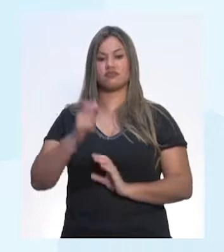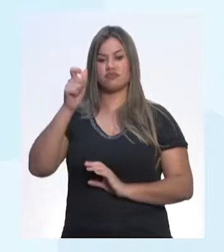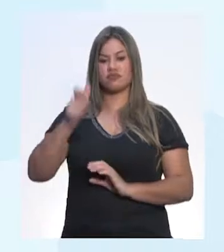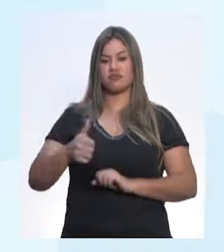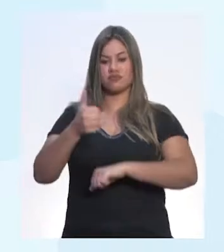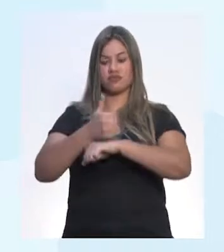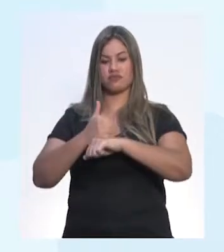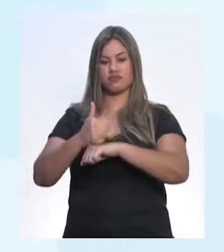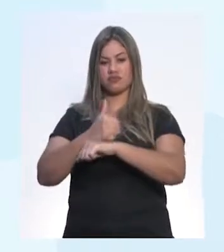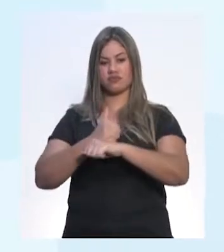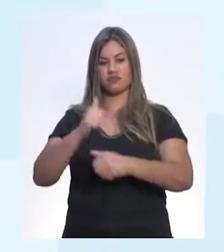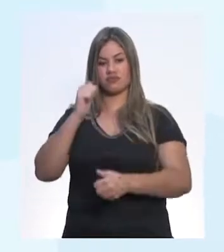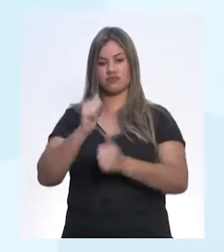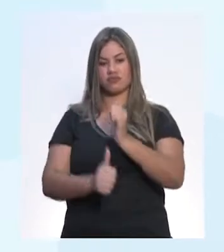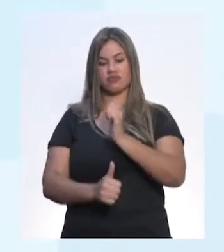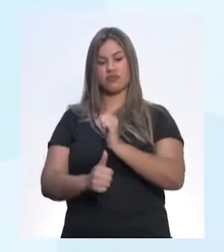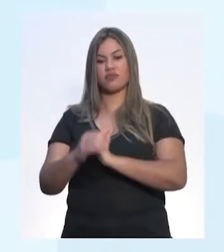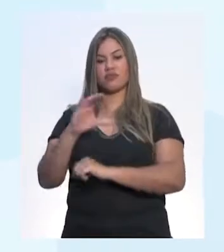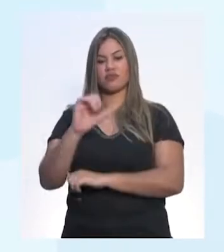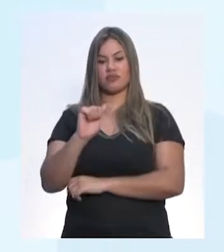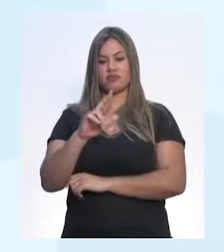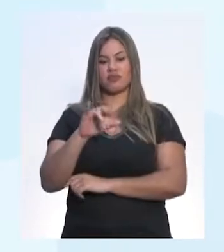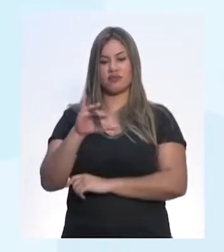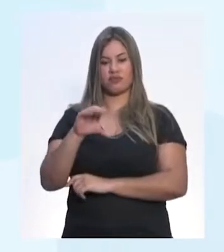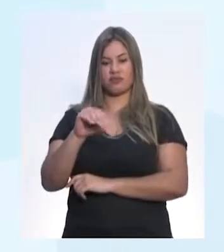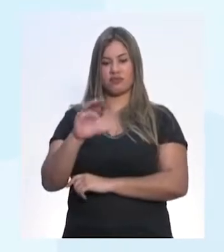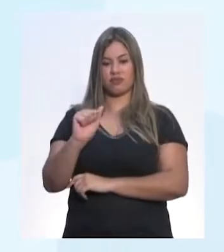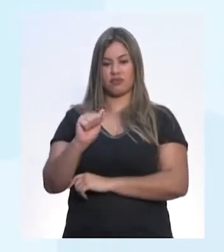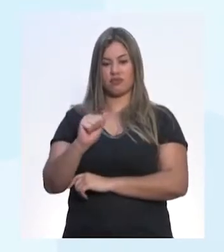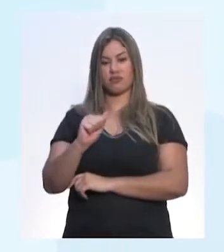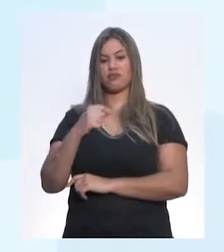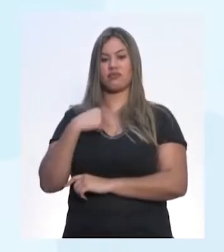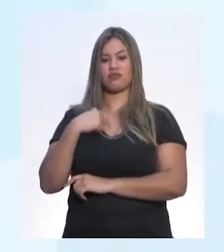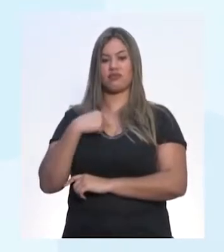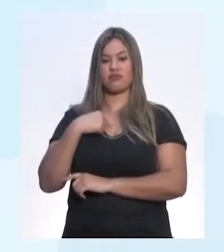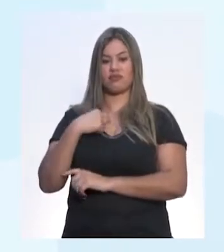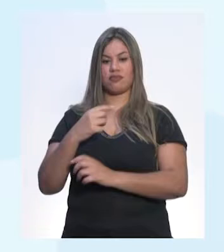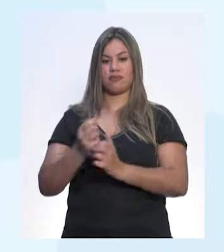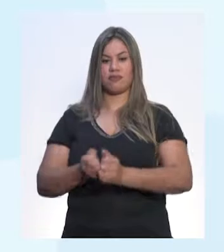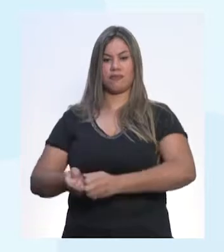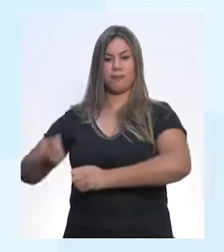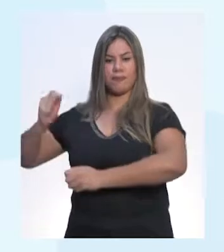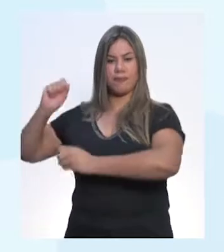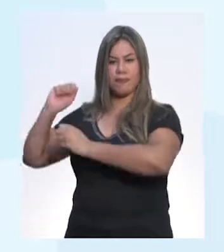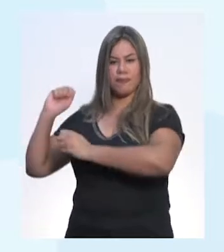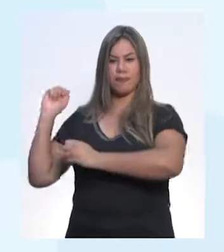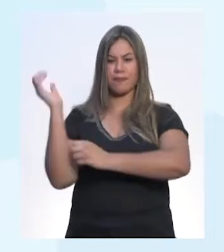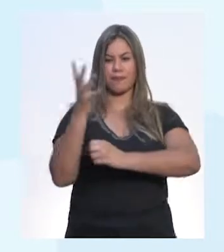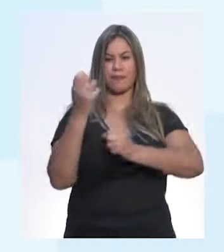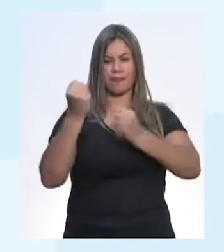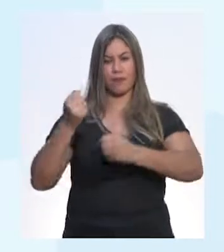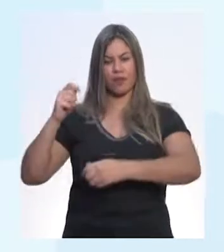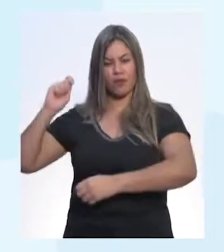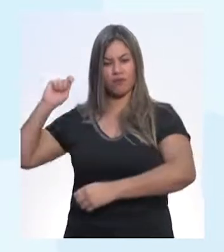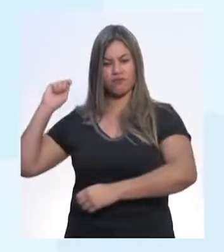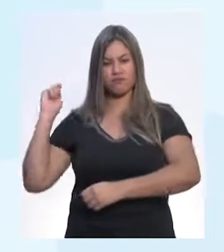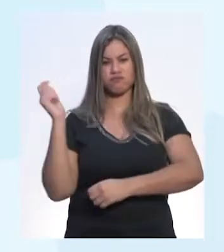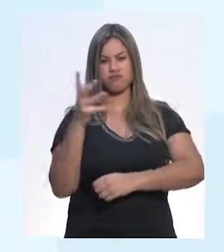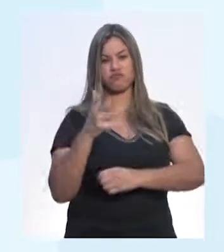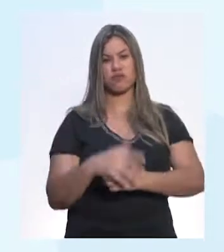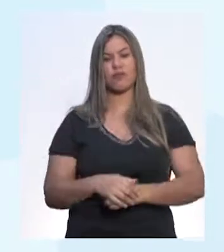cujo apelido é Carioca pratica arremesso de peso. De um total de